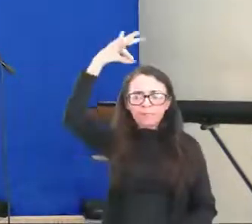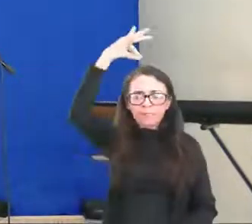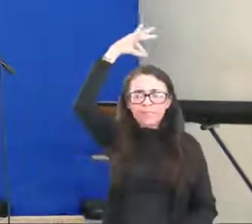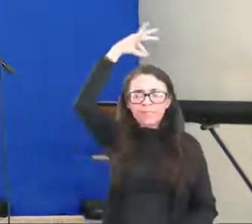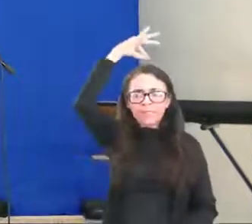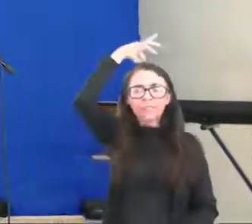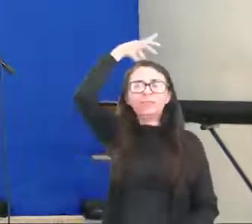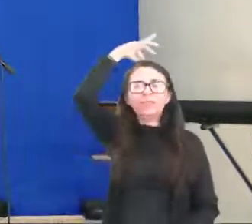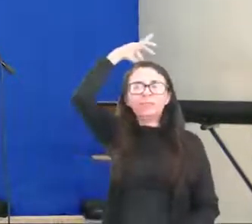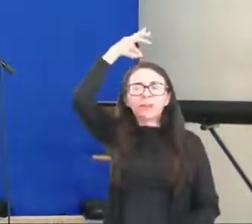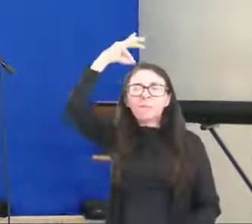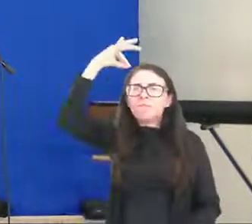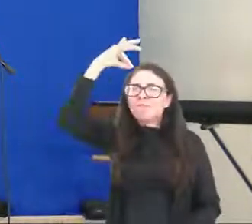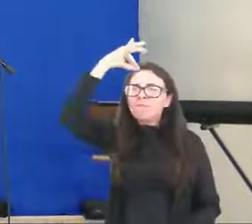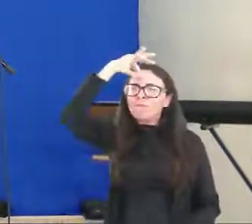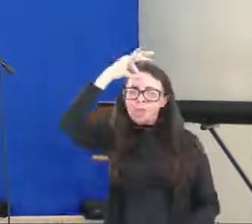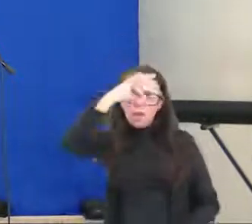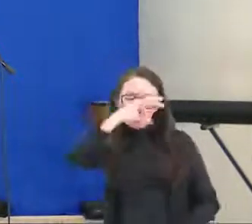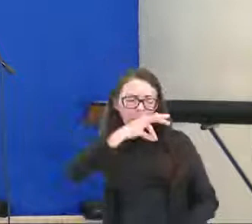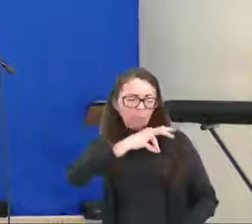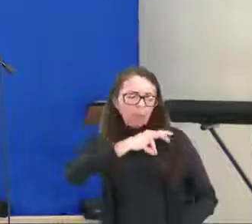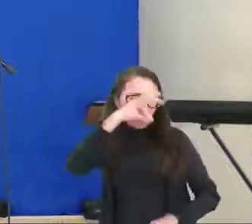termos entendimento e discernimento da palavra